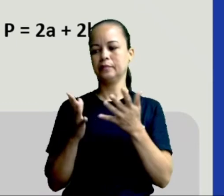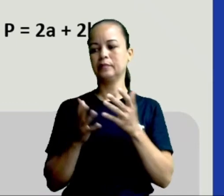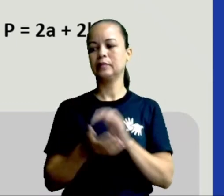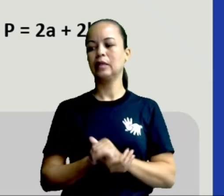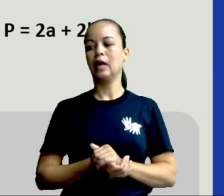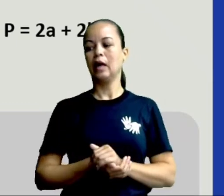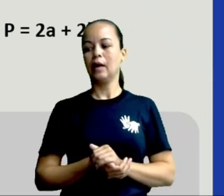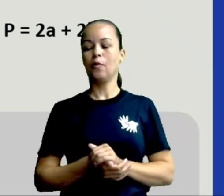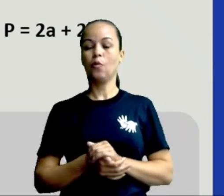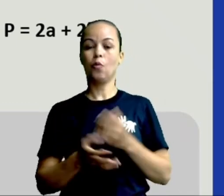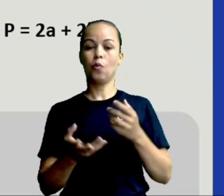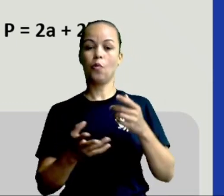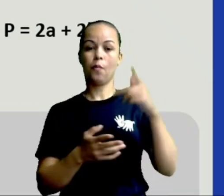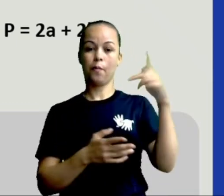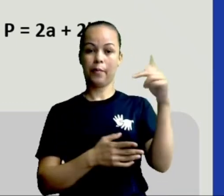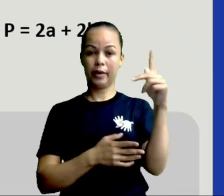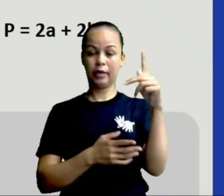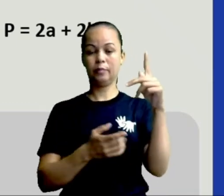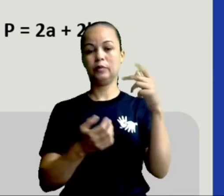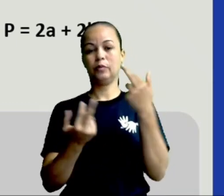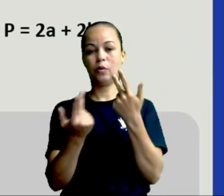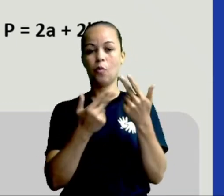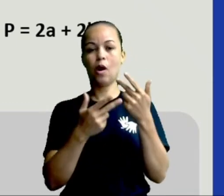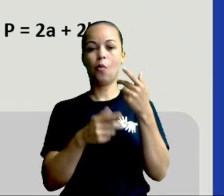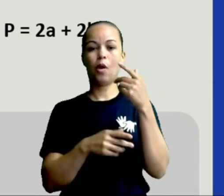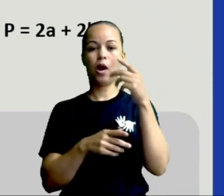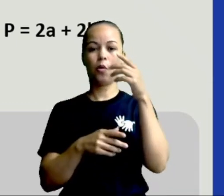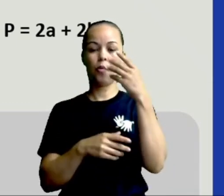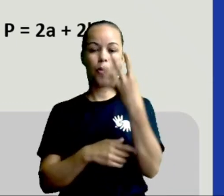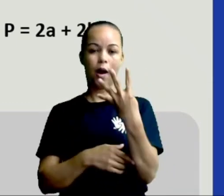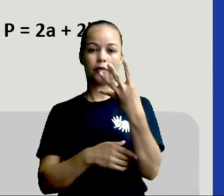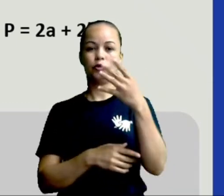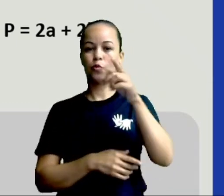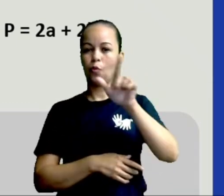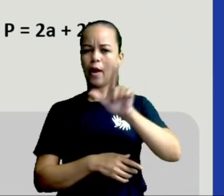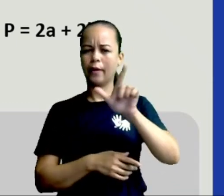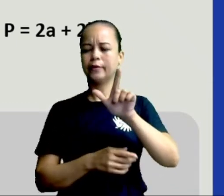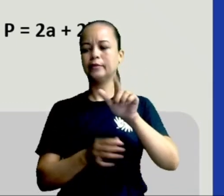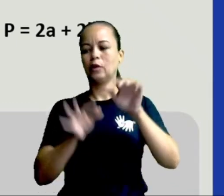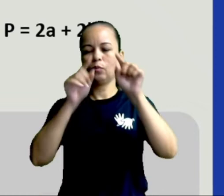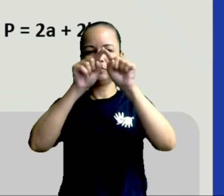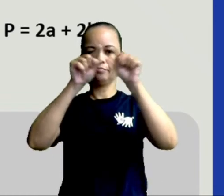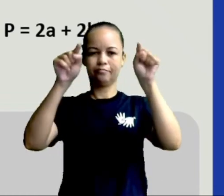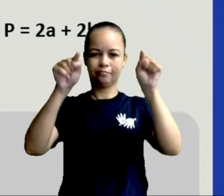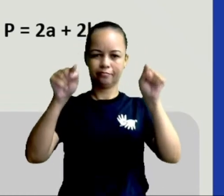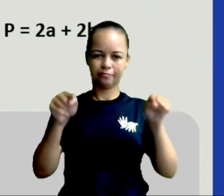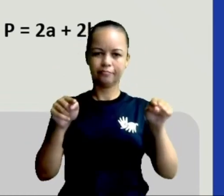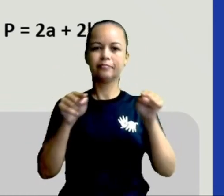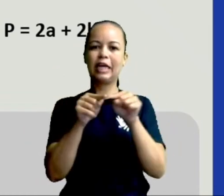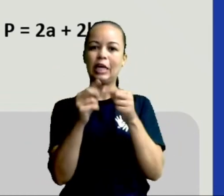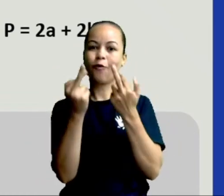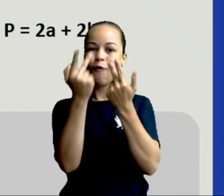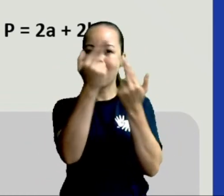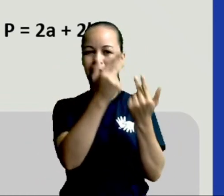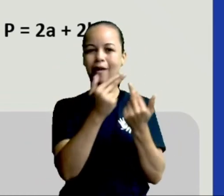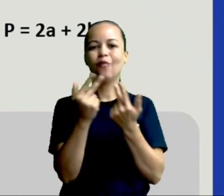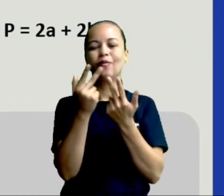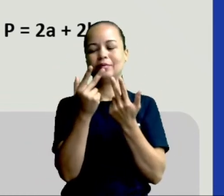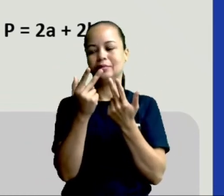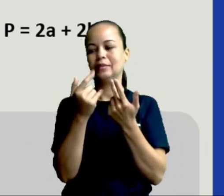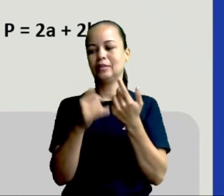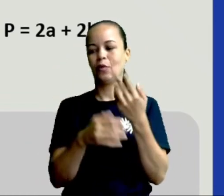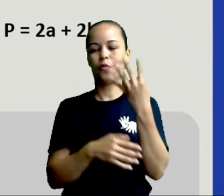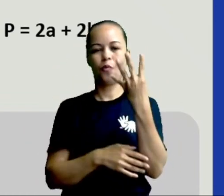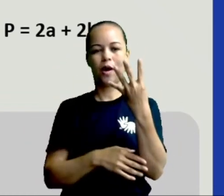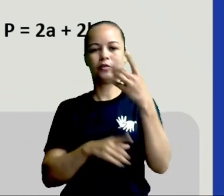igual a 4L. Por que 4L? Os lados do quadrado são iguais. Olha aí um polígono regular. Se são iguais,